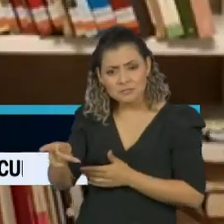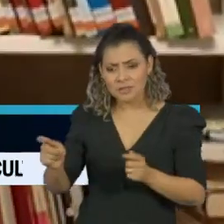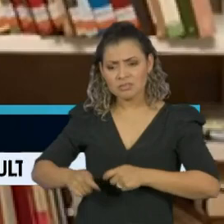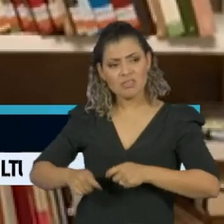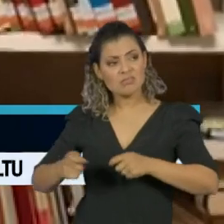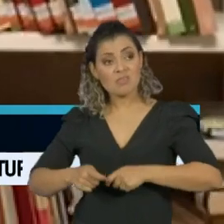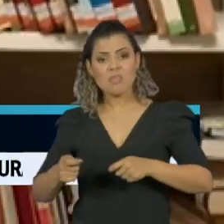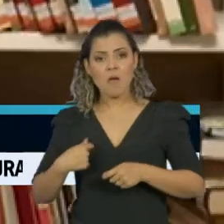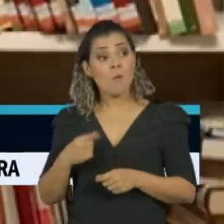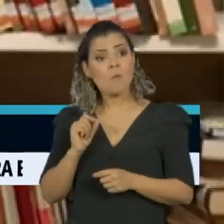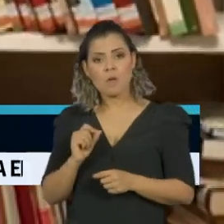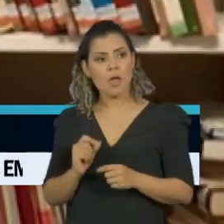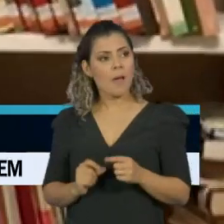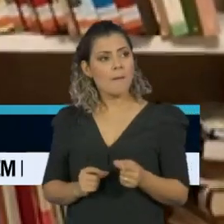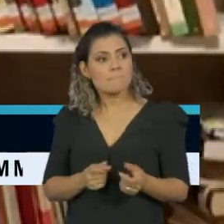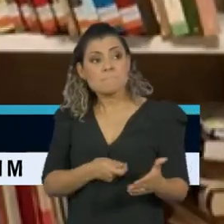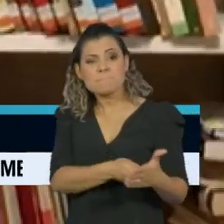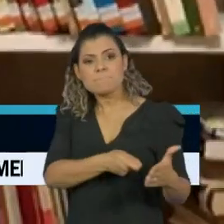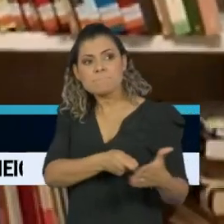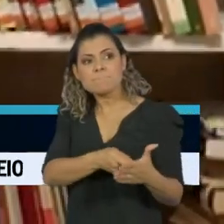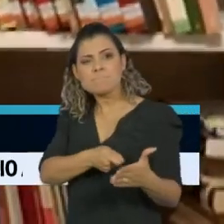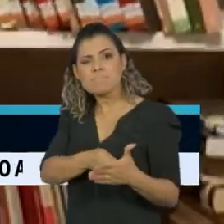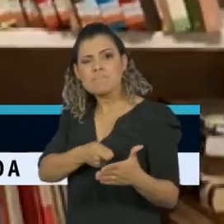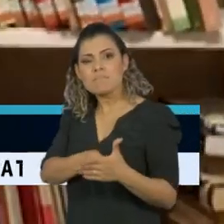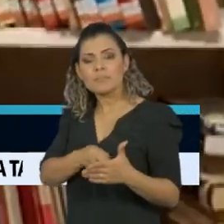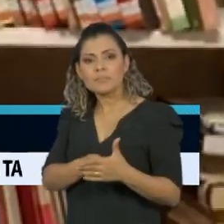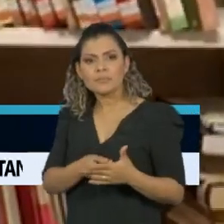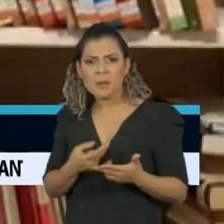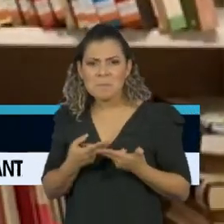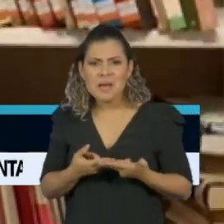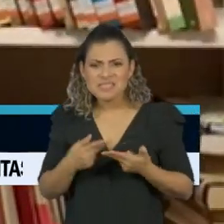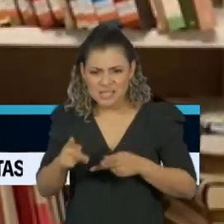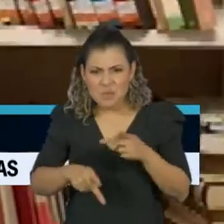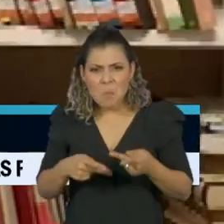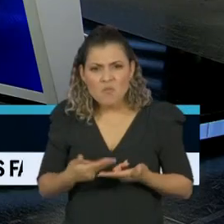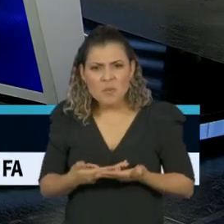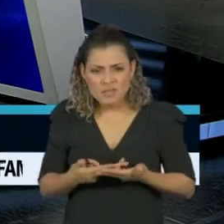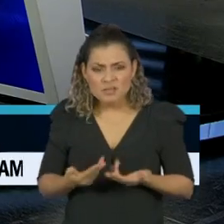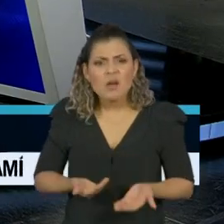possibilidade de testar os limites ea paciência do povo brasileiro